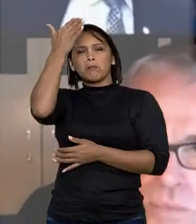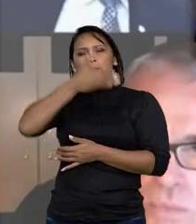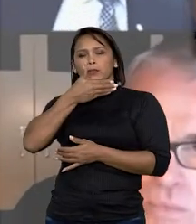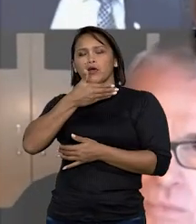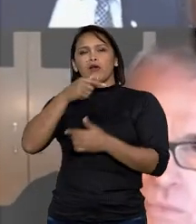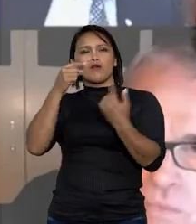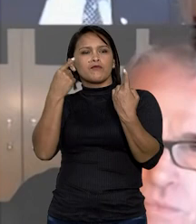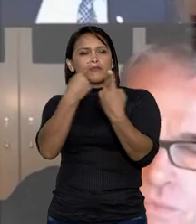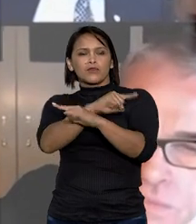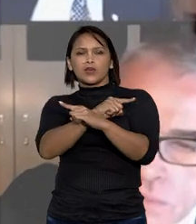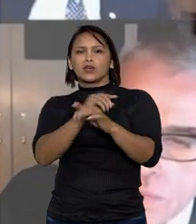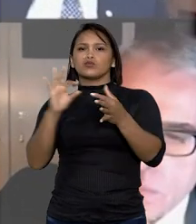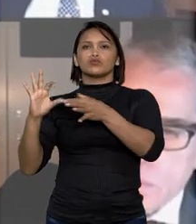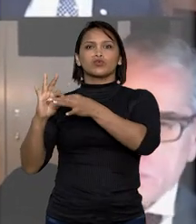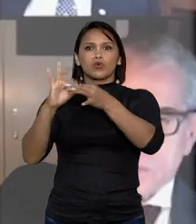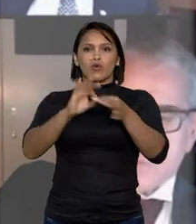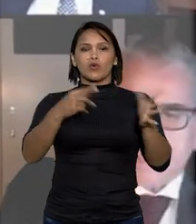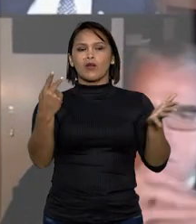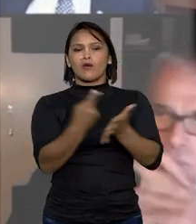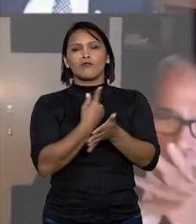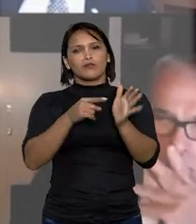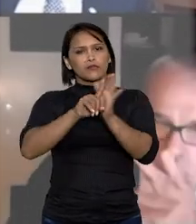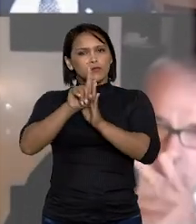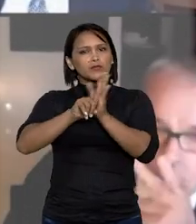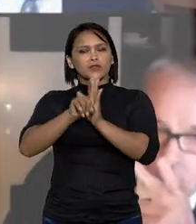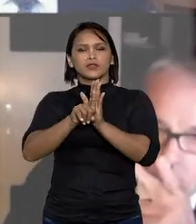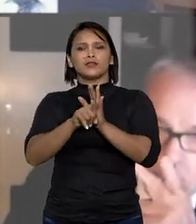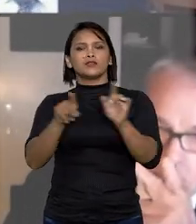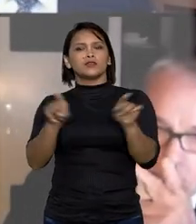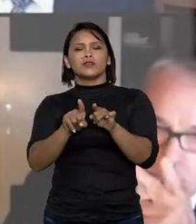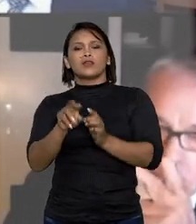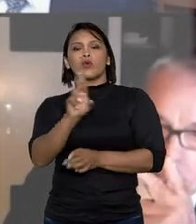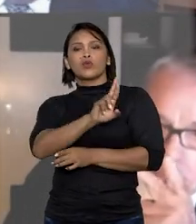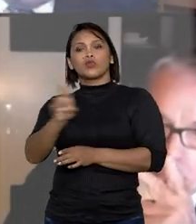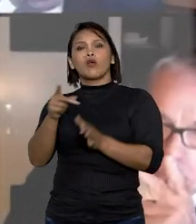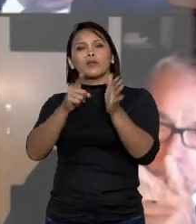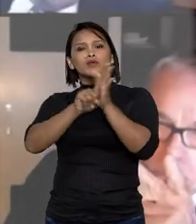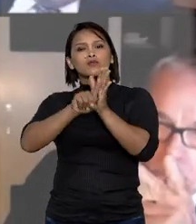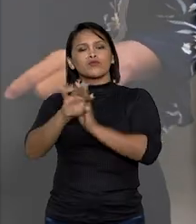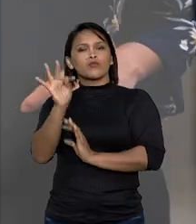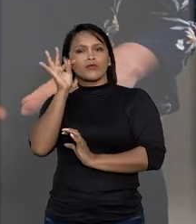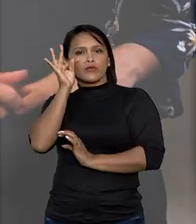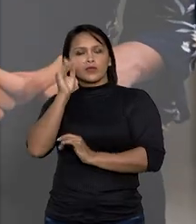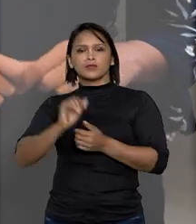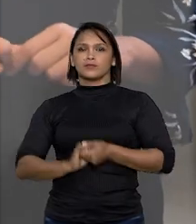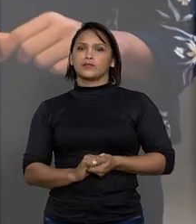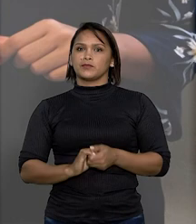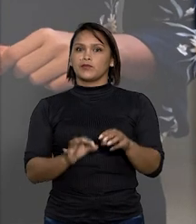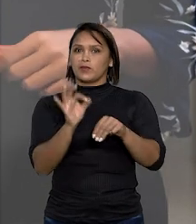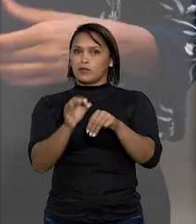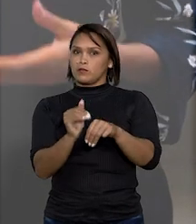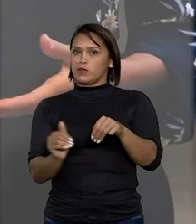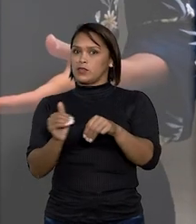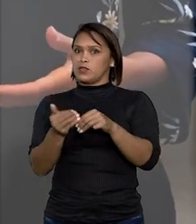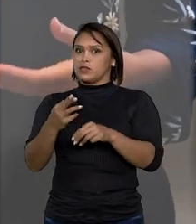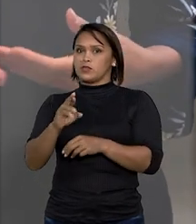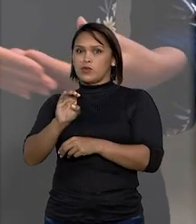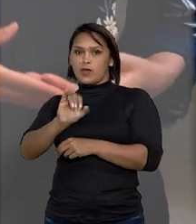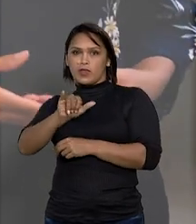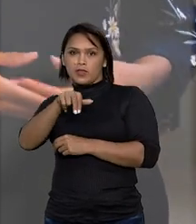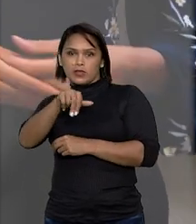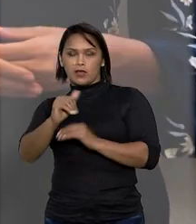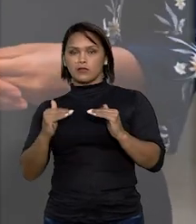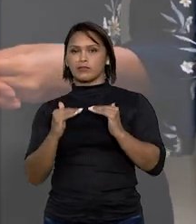qualquer indicação do contexto fático da investigação e nem no nome dos investigados o ministro Reynaldo Soares da